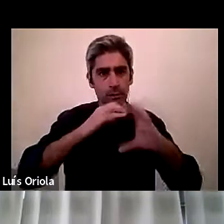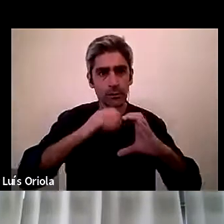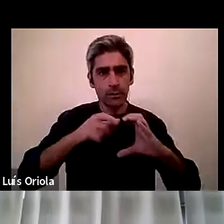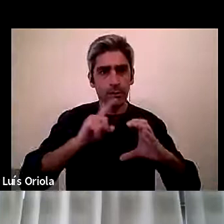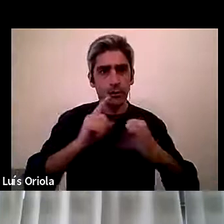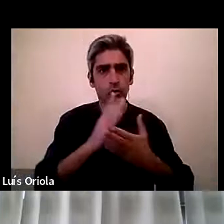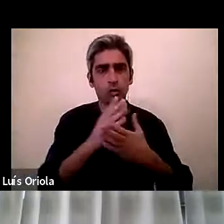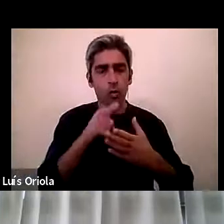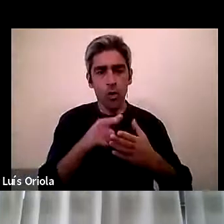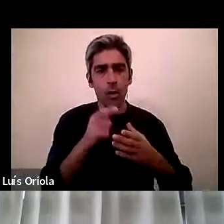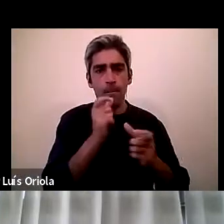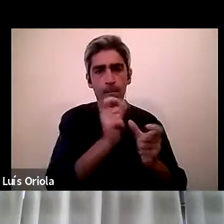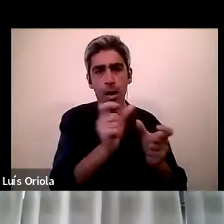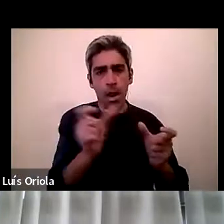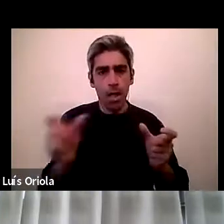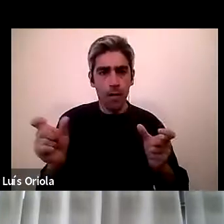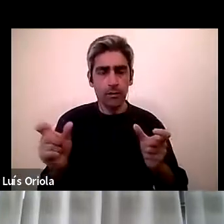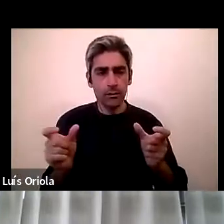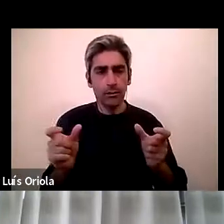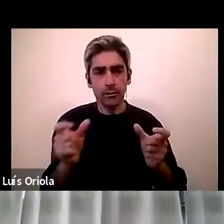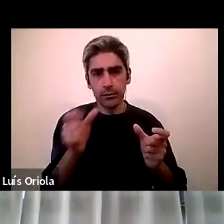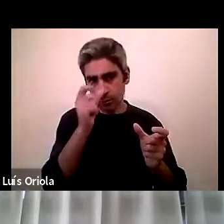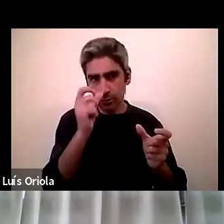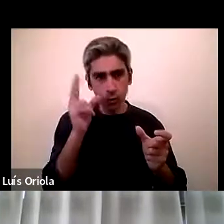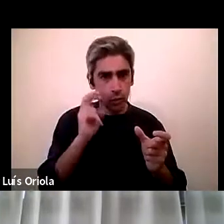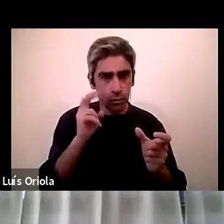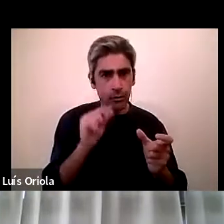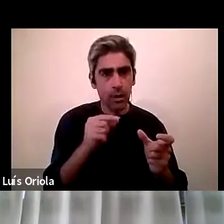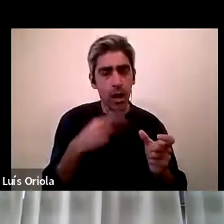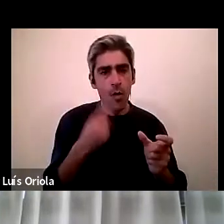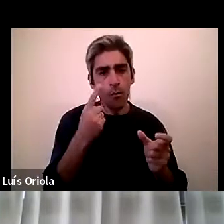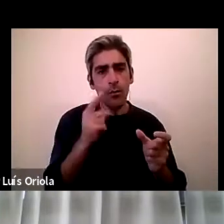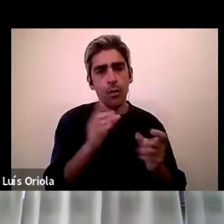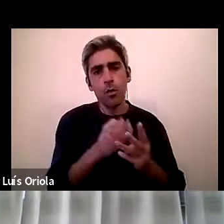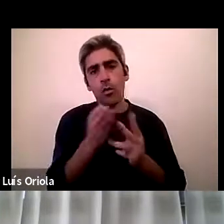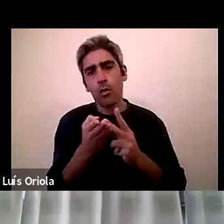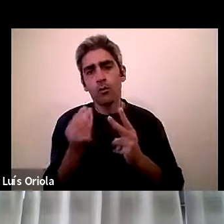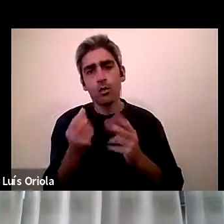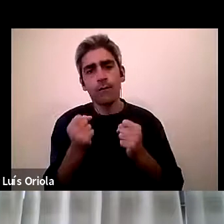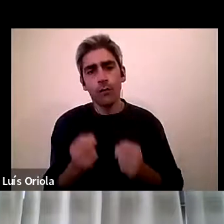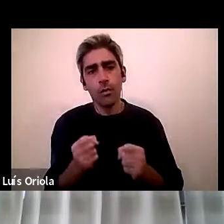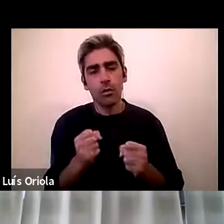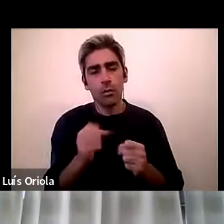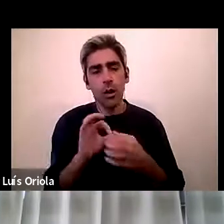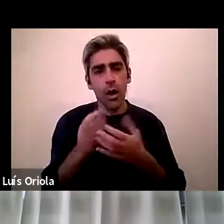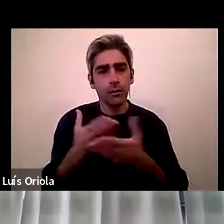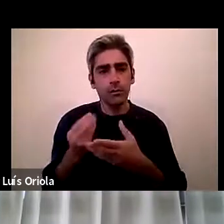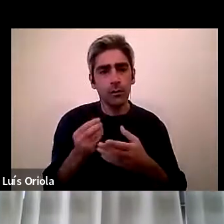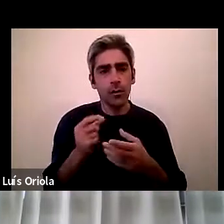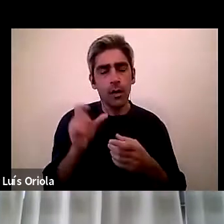se resume só às palavras escutadas, mas há uma dimensão muito forte relacionada com a